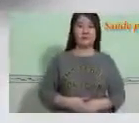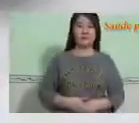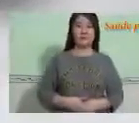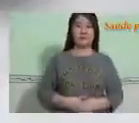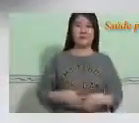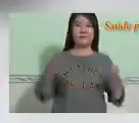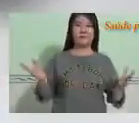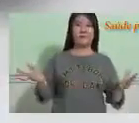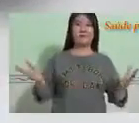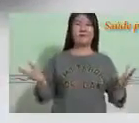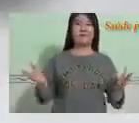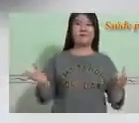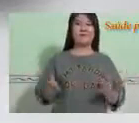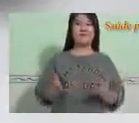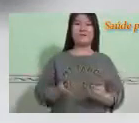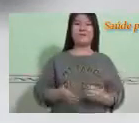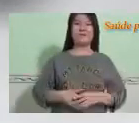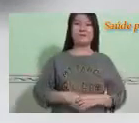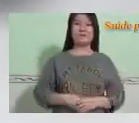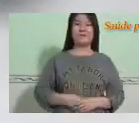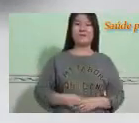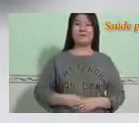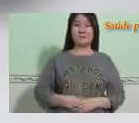e souriviçarias.